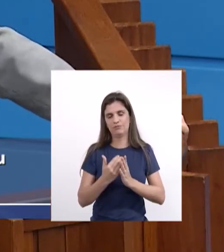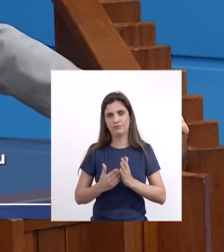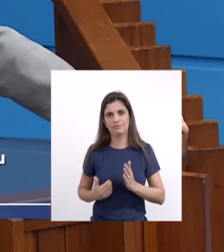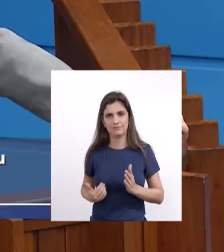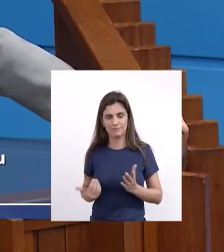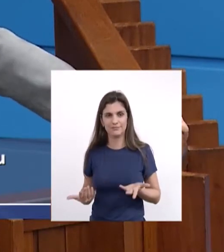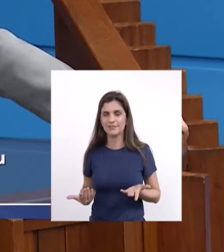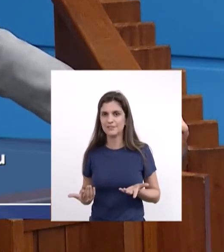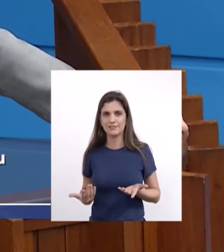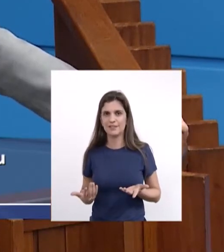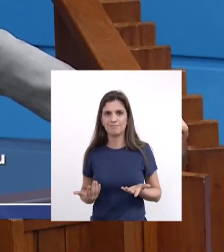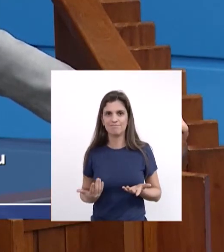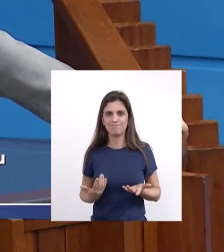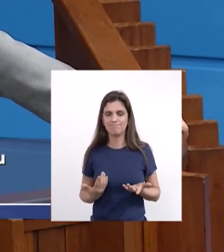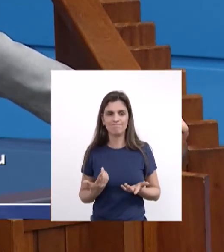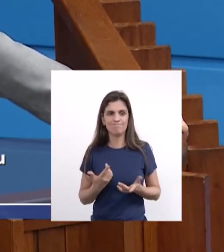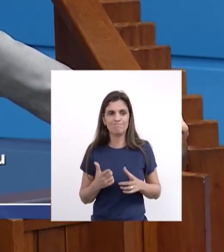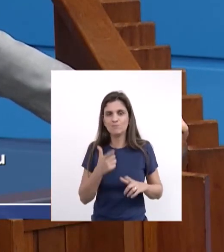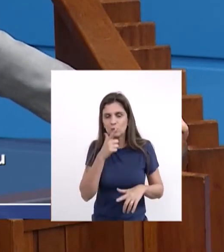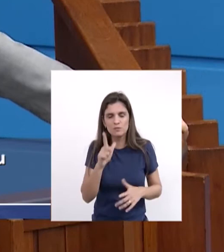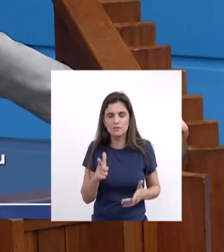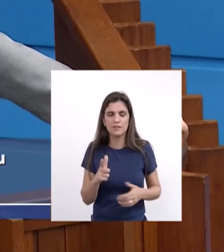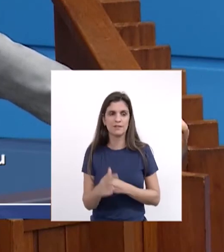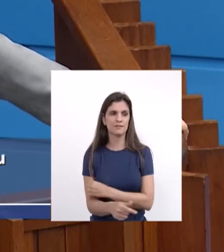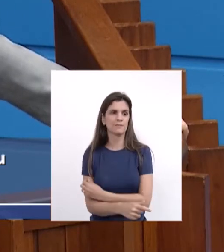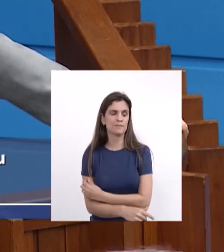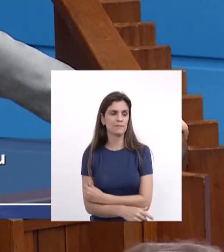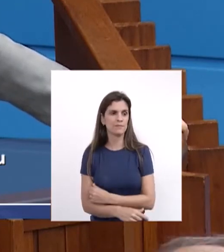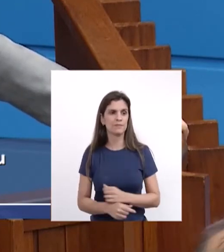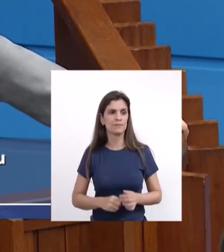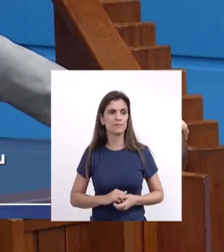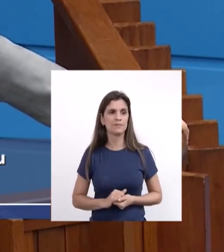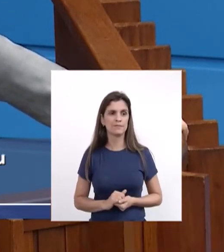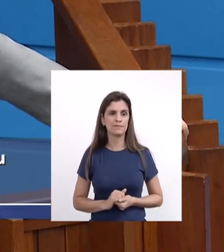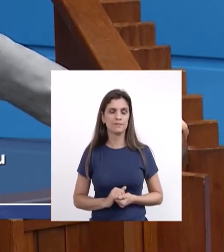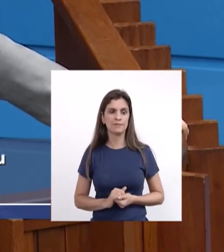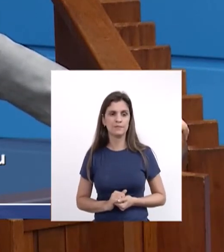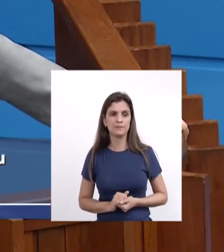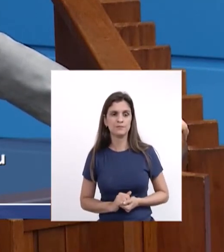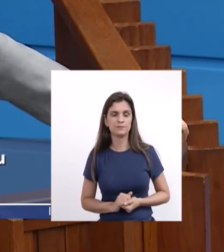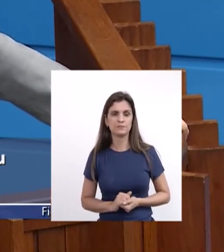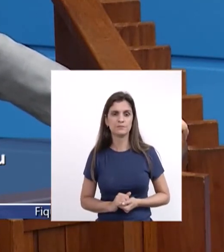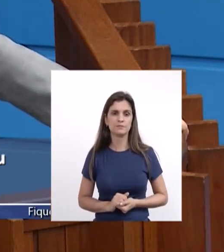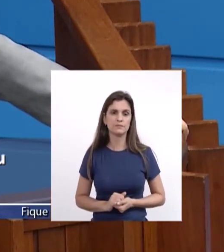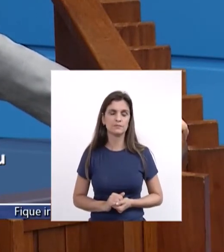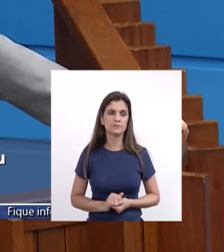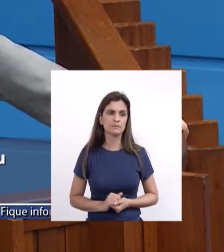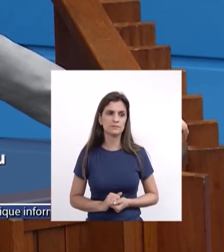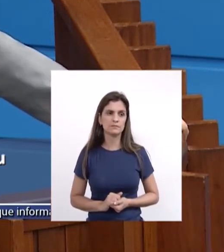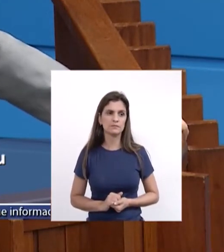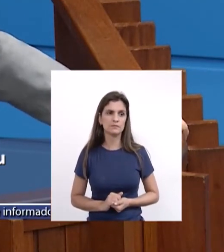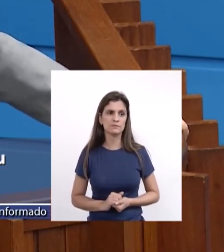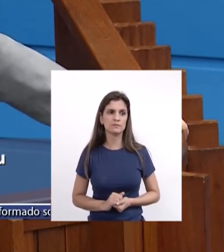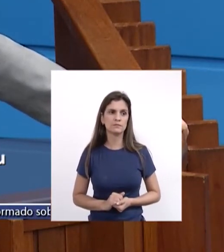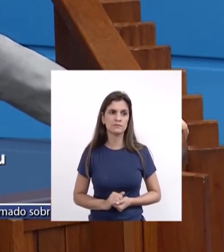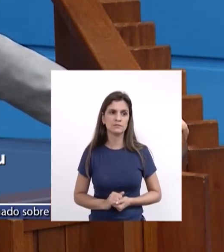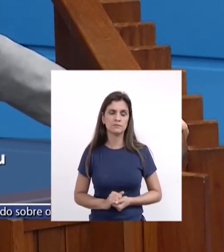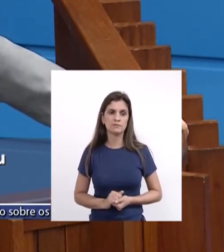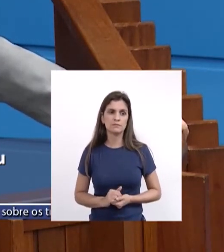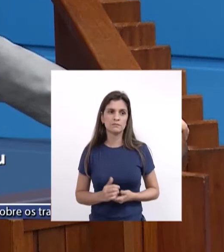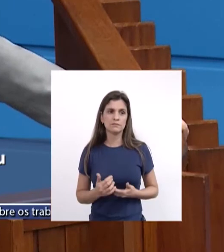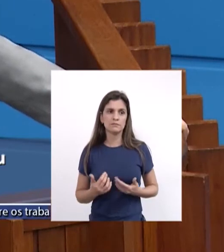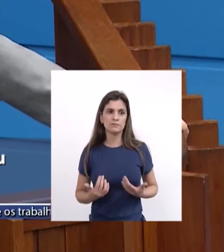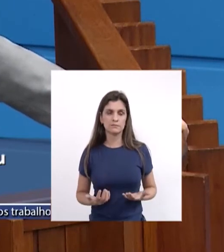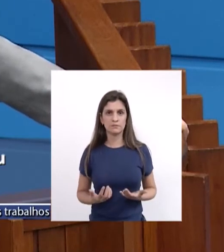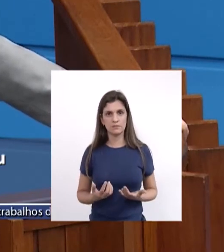gente percebe aí, meu caro deputado Lourdes Machado, é que acabou a mamata